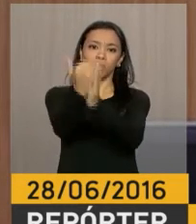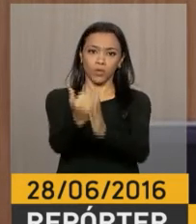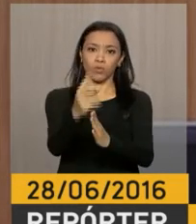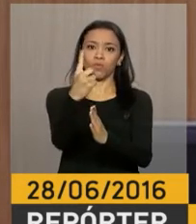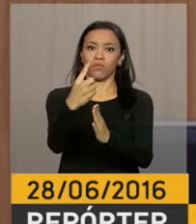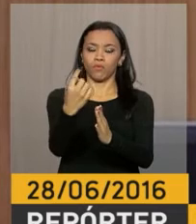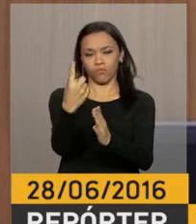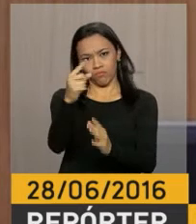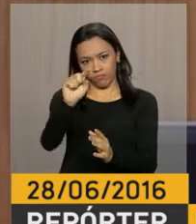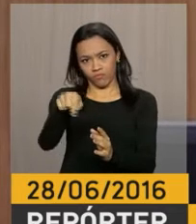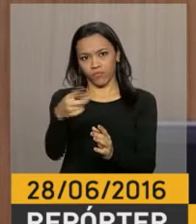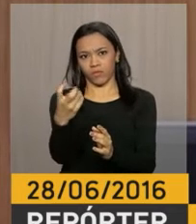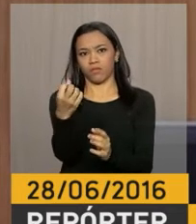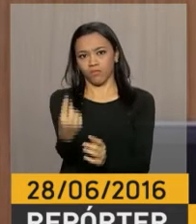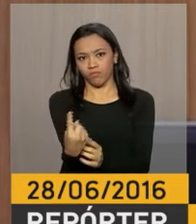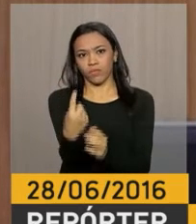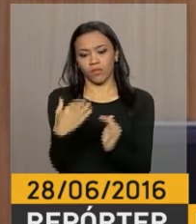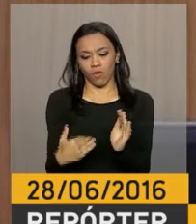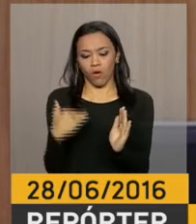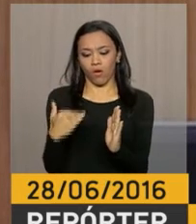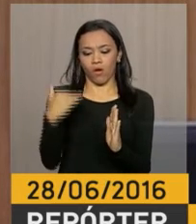dizer, estamos